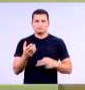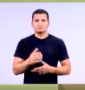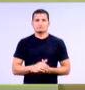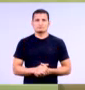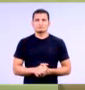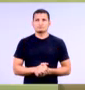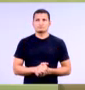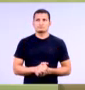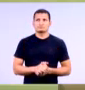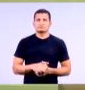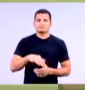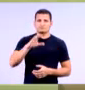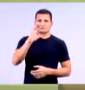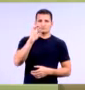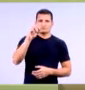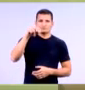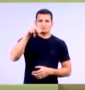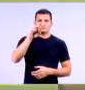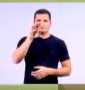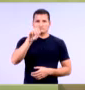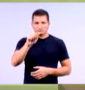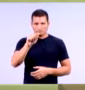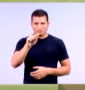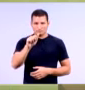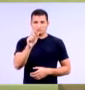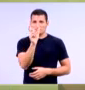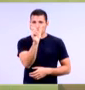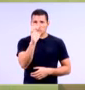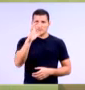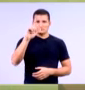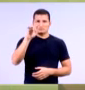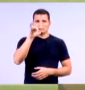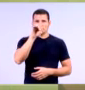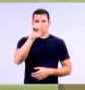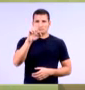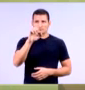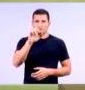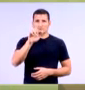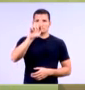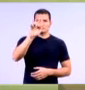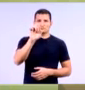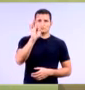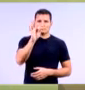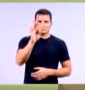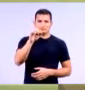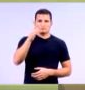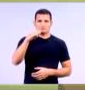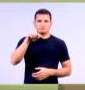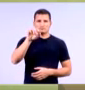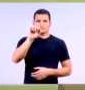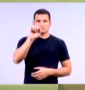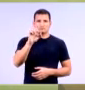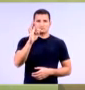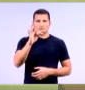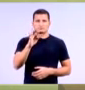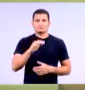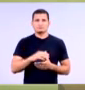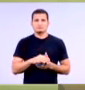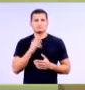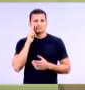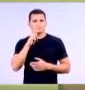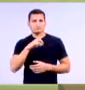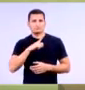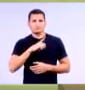que a conta, né, a conta corrente, a classe, só com essas get setters, nós podemos ver que tem os atributos